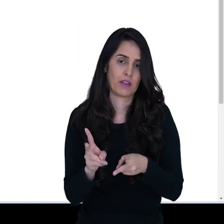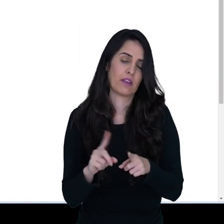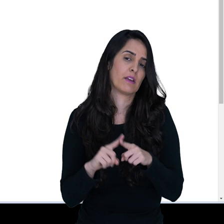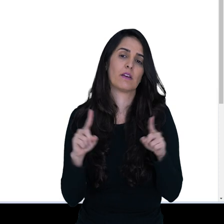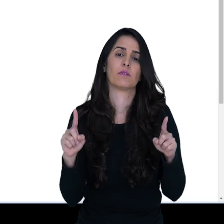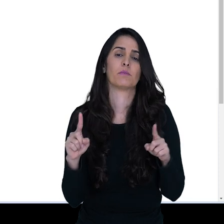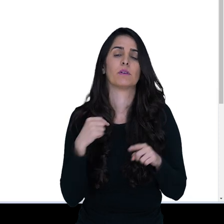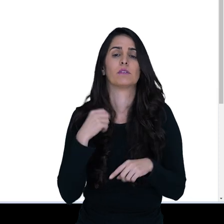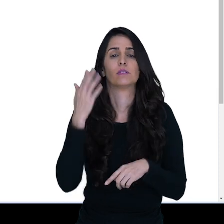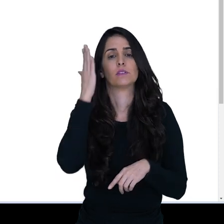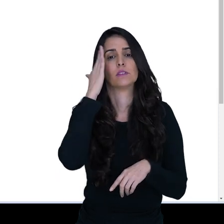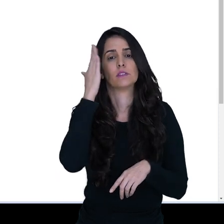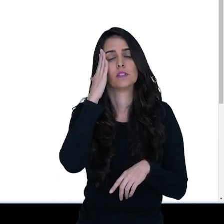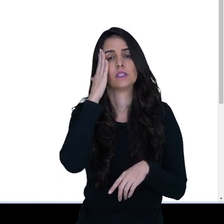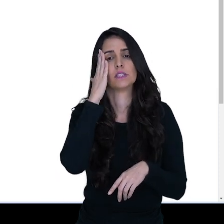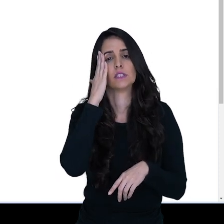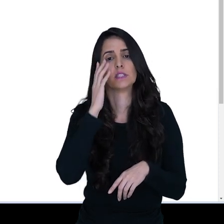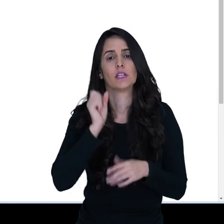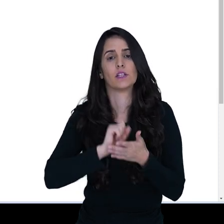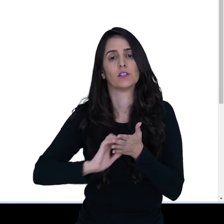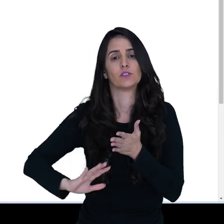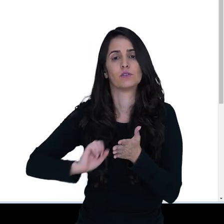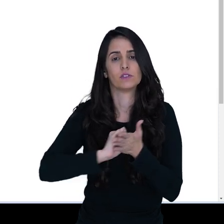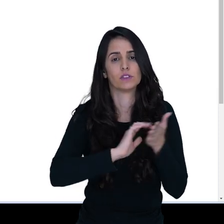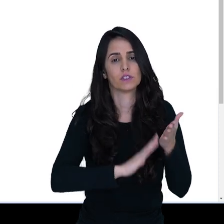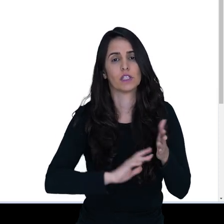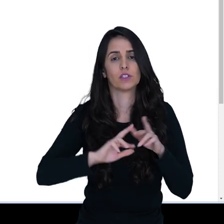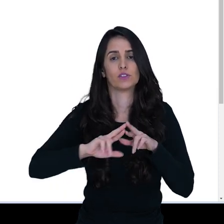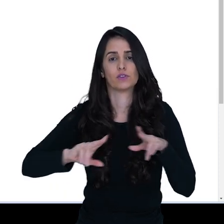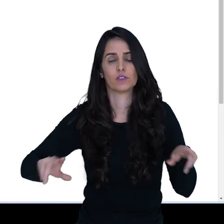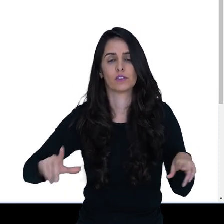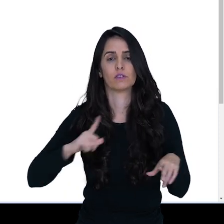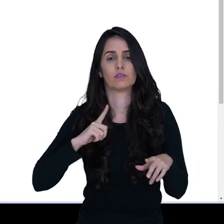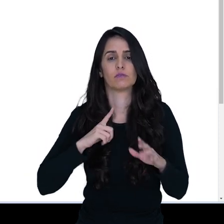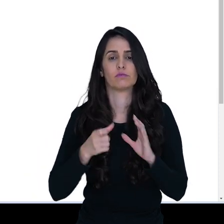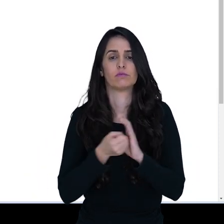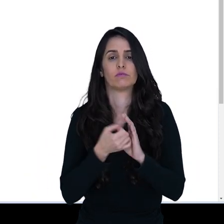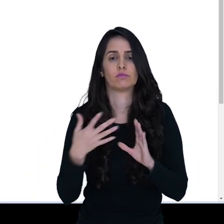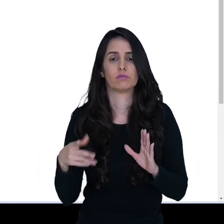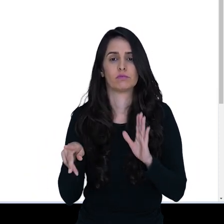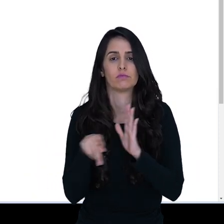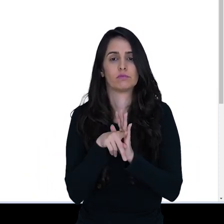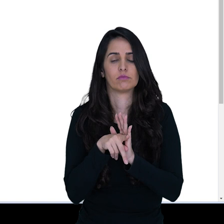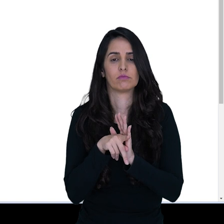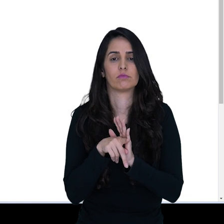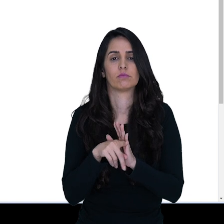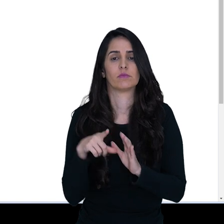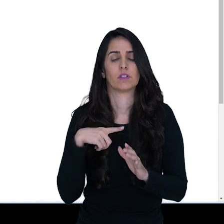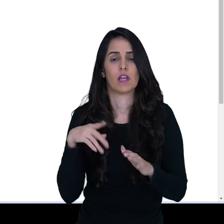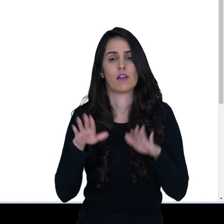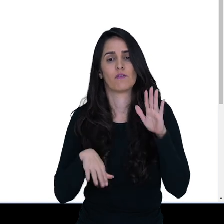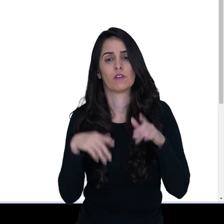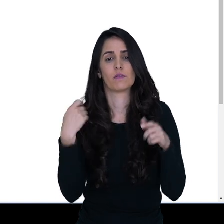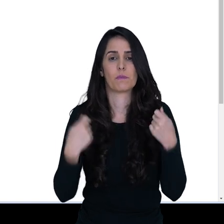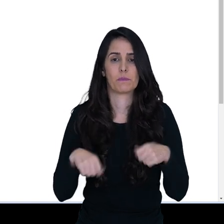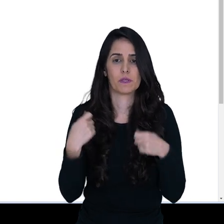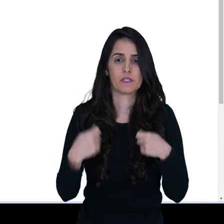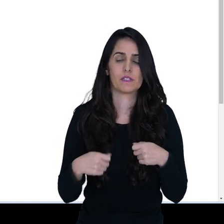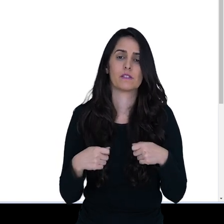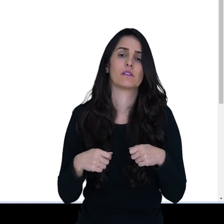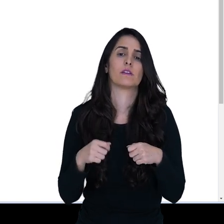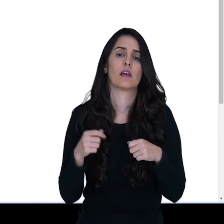tá porém nós sabemos que cada atividade tem as suas próprias características e às vezes é necessário